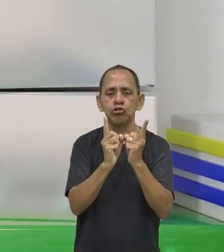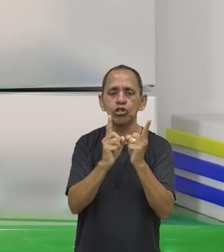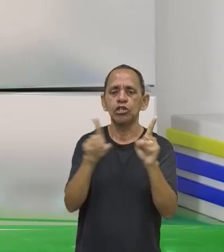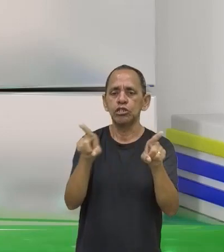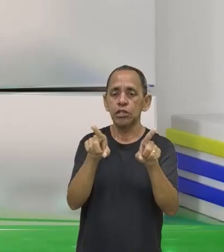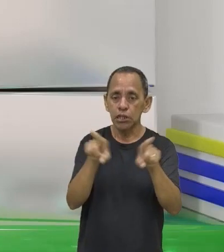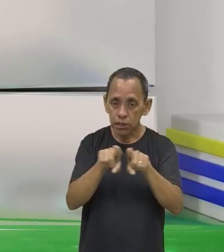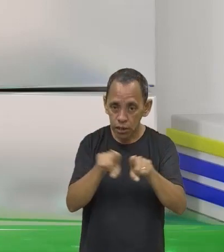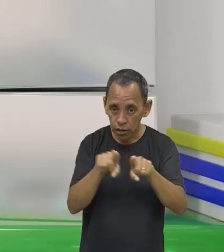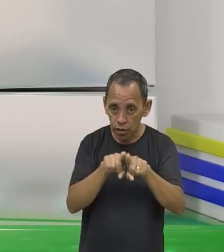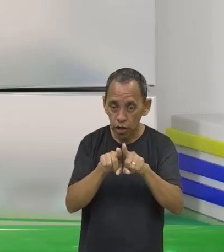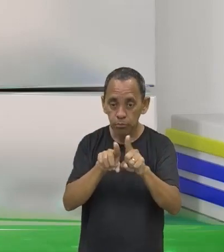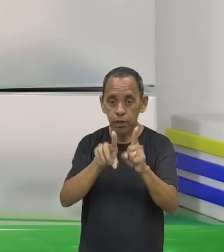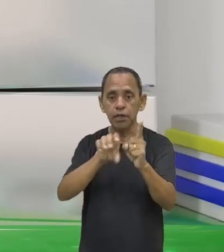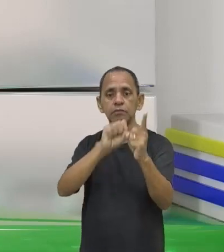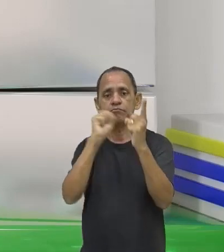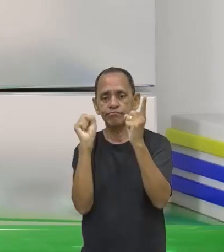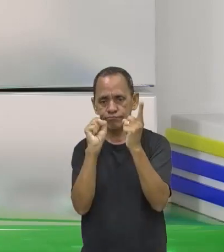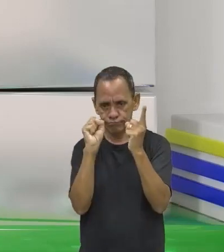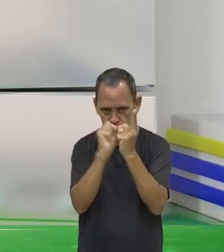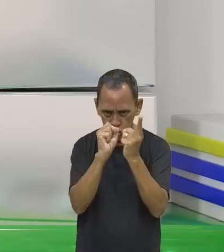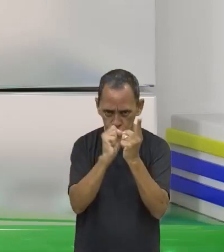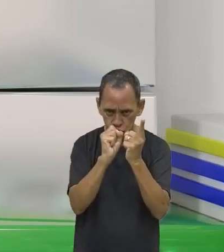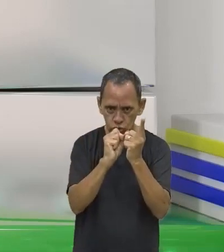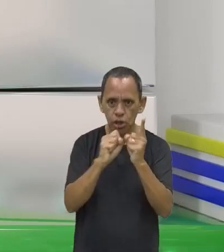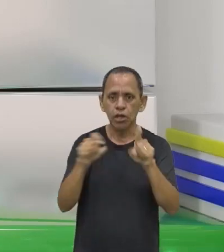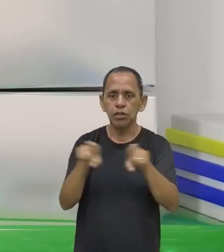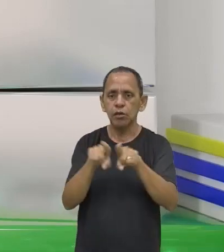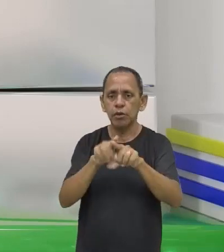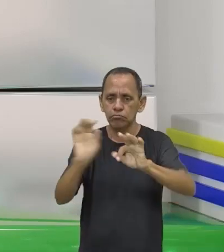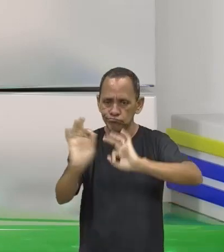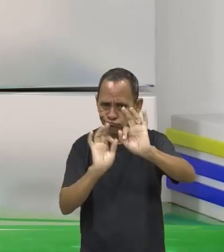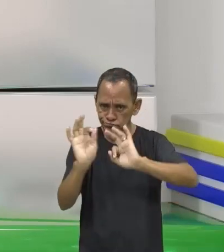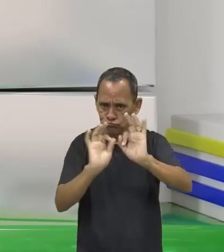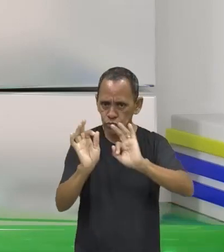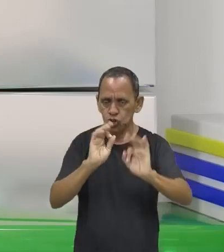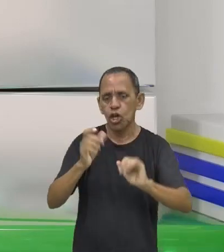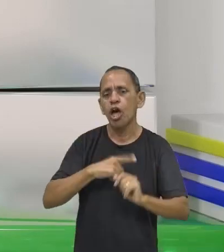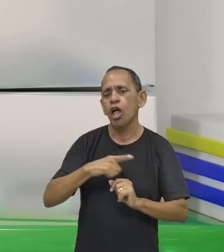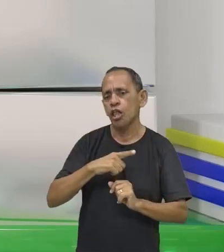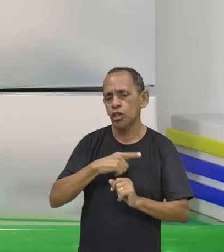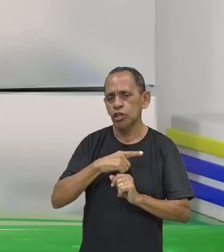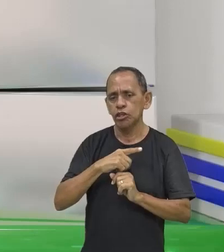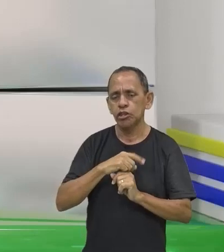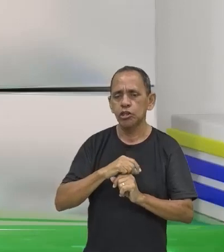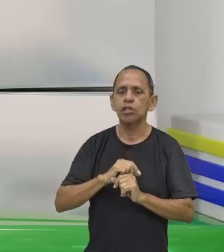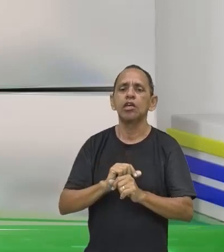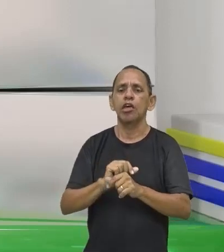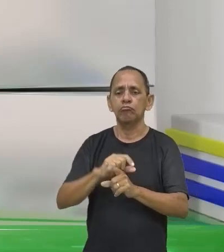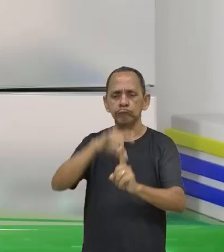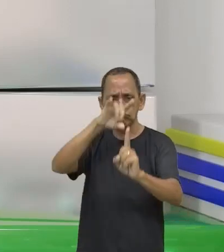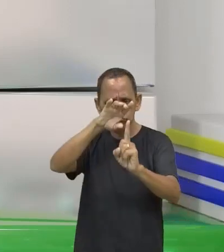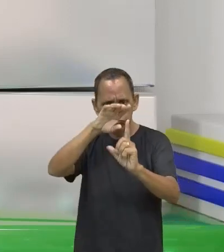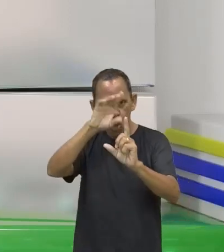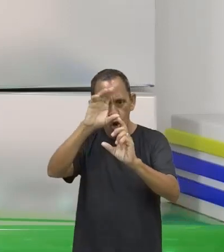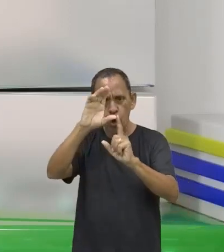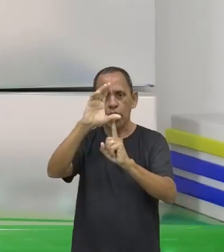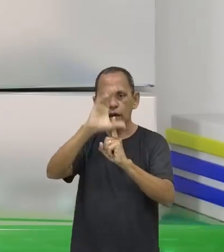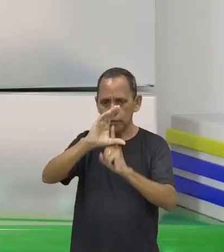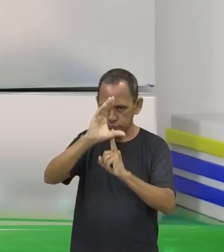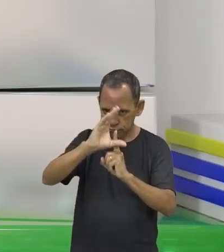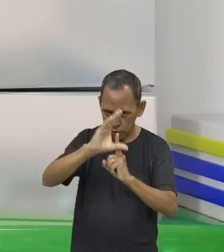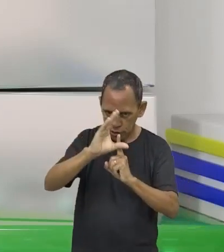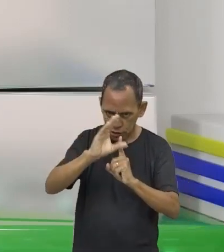atribuições, professor presencial, ter essa organização. Então, tenha o calendário escolar da série que você vai acompanhar